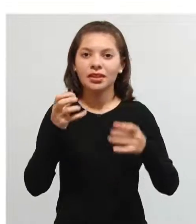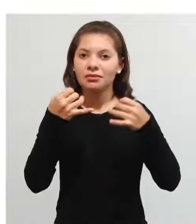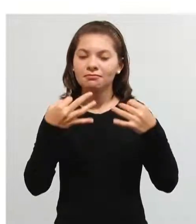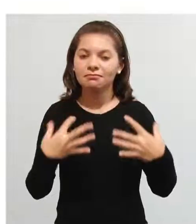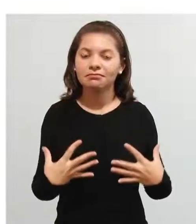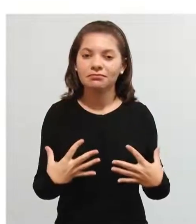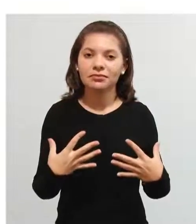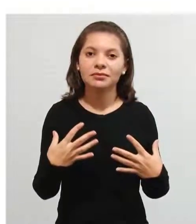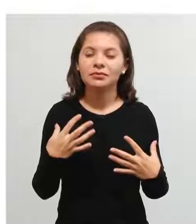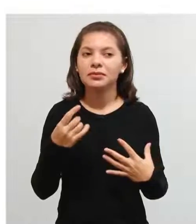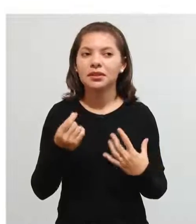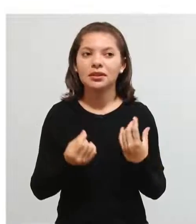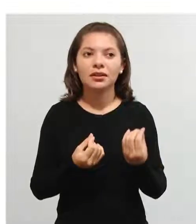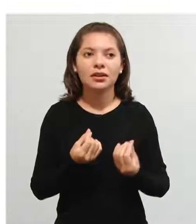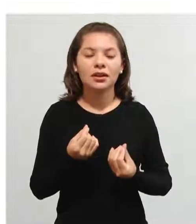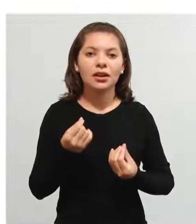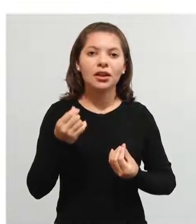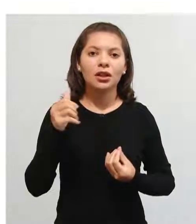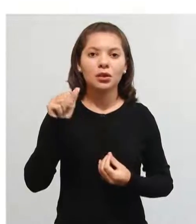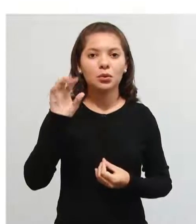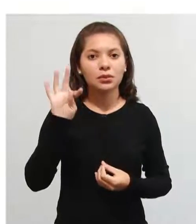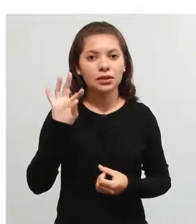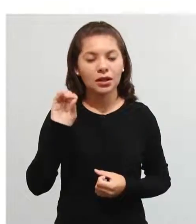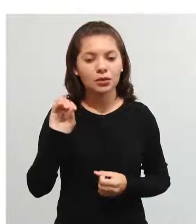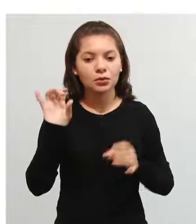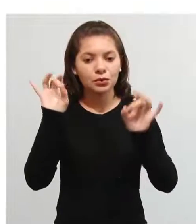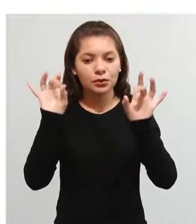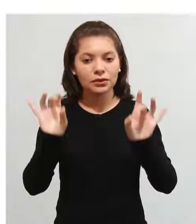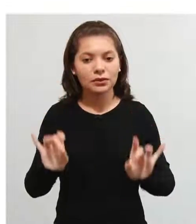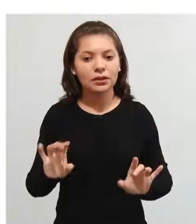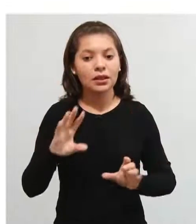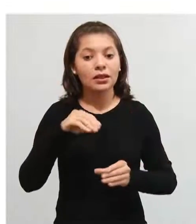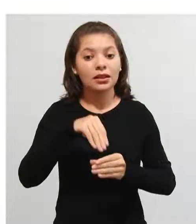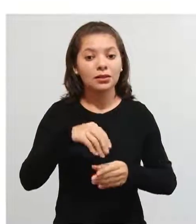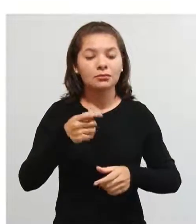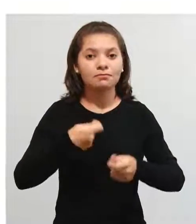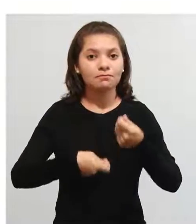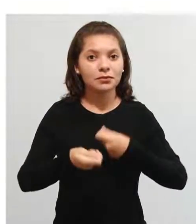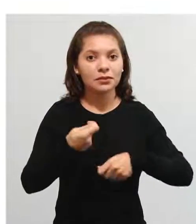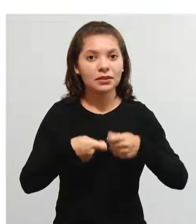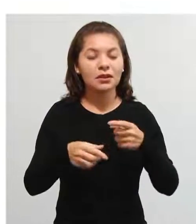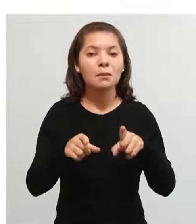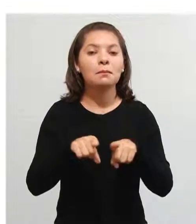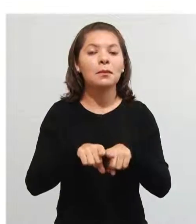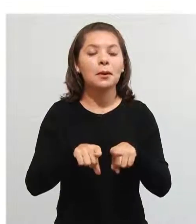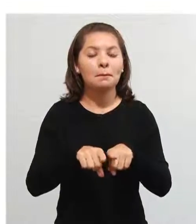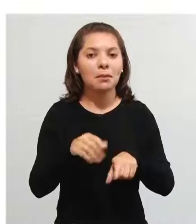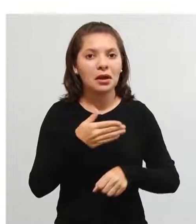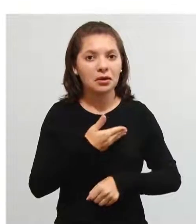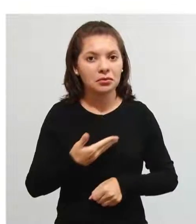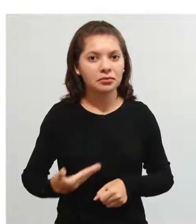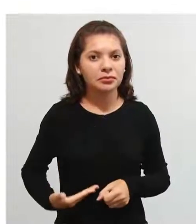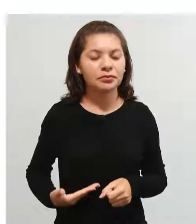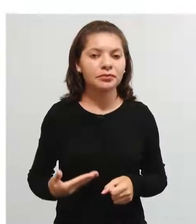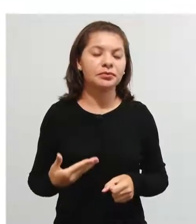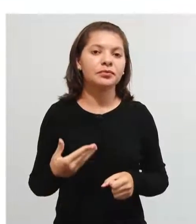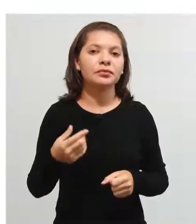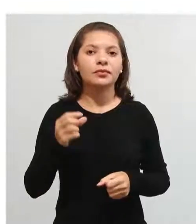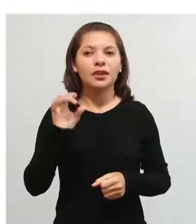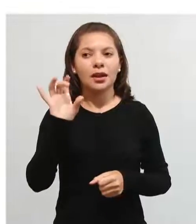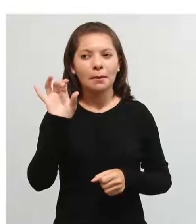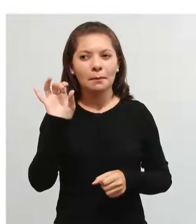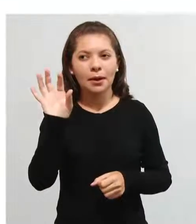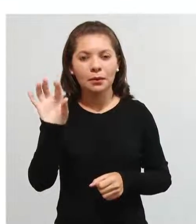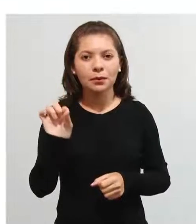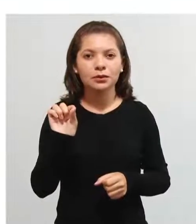definir. Nos atos discricionários, dentro da administração pública, também existem uma margem de